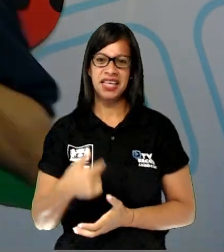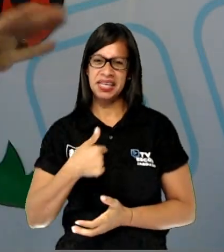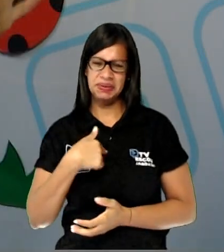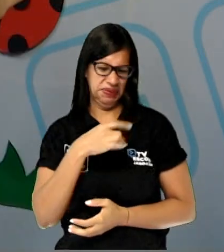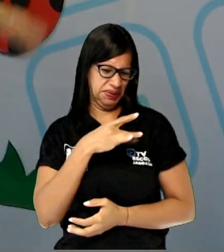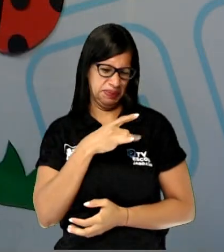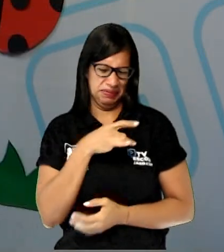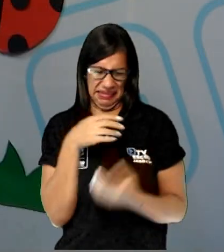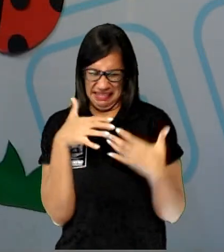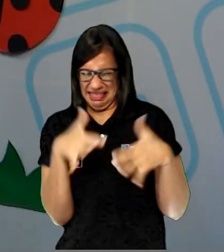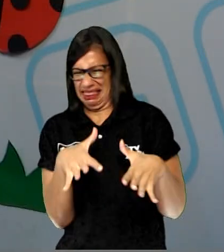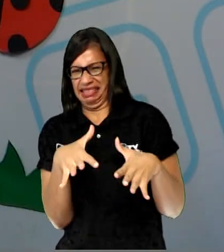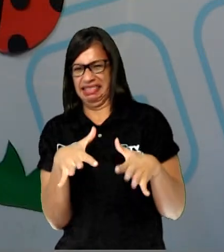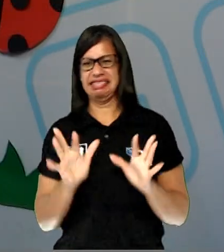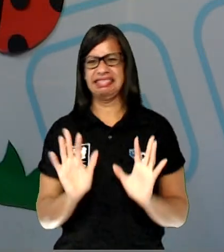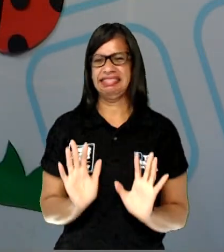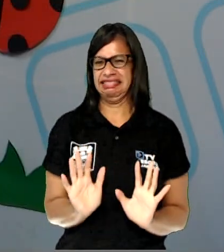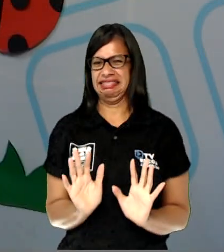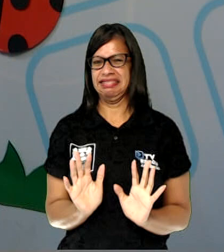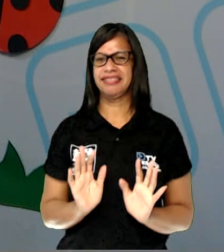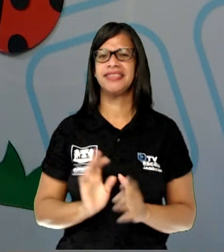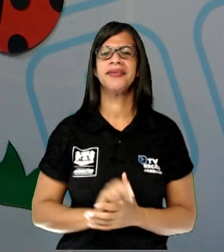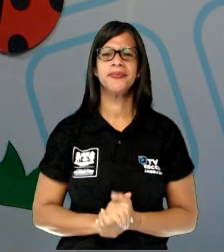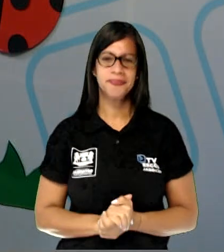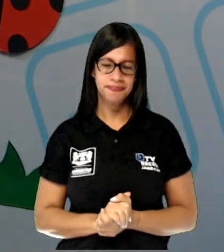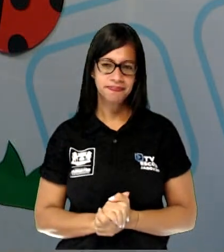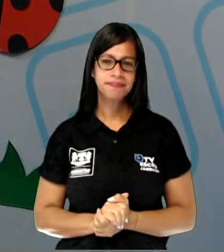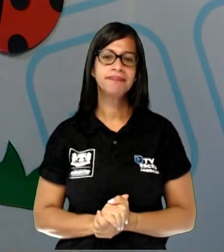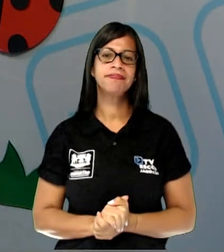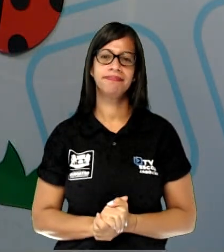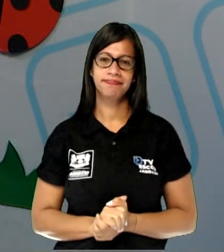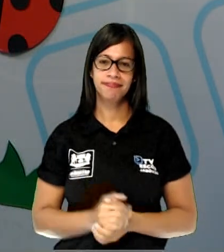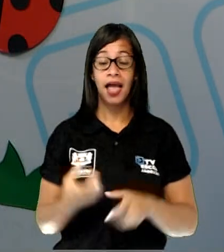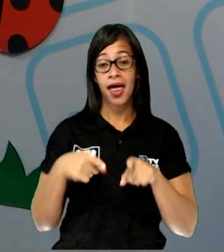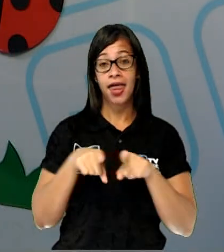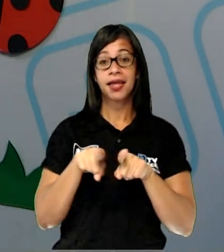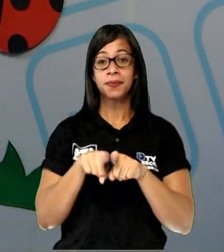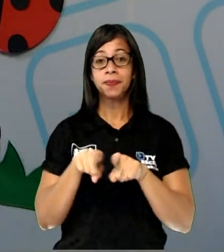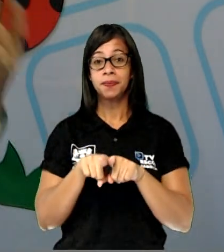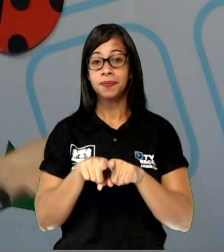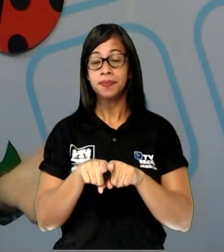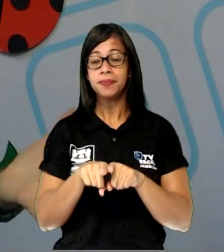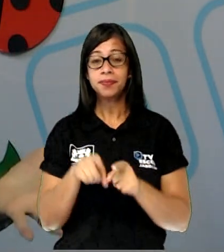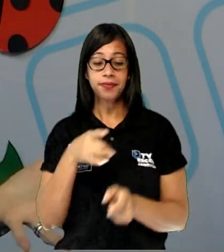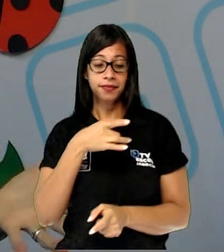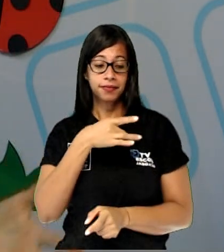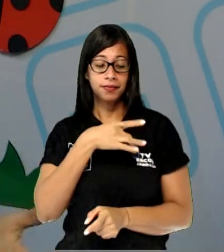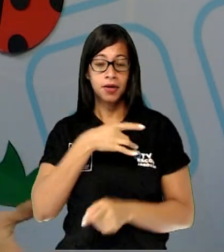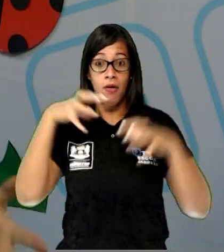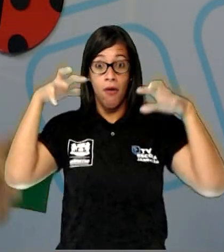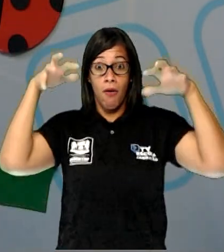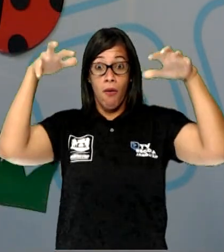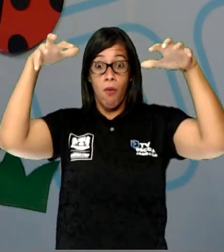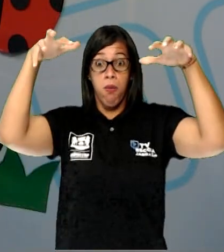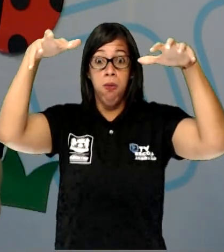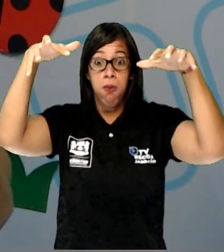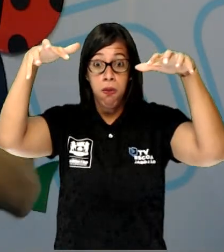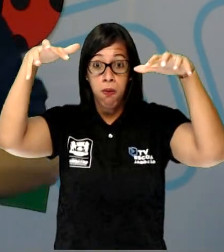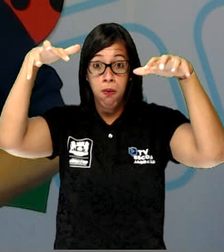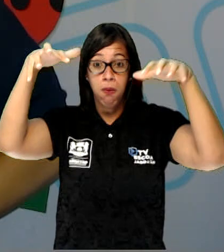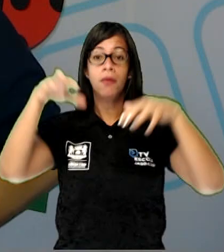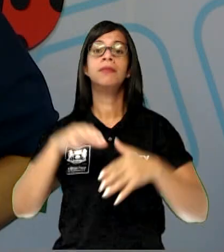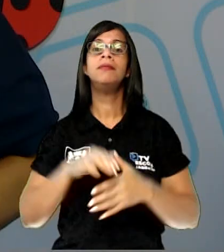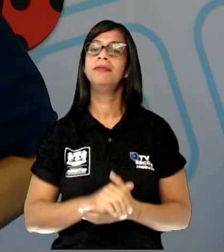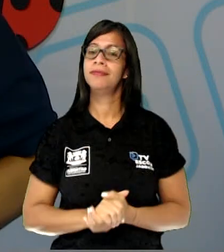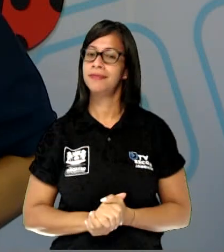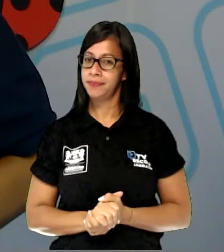nojo. E por último, medo de monstros. O ratinho tinha medo